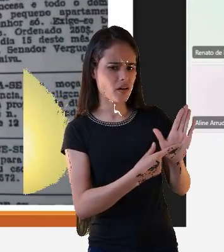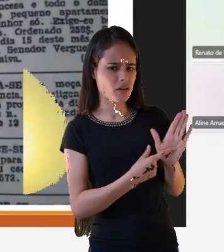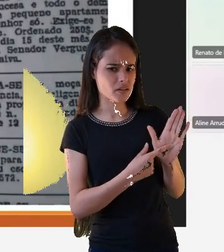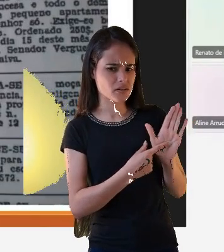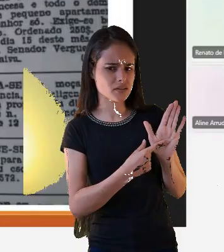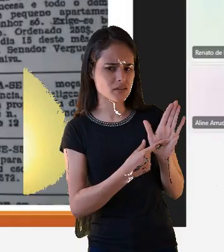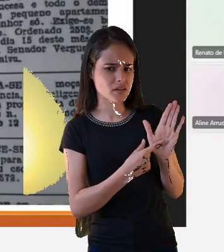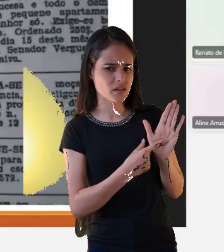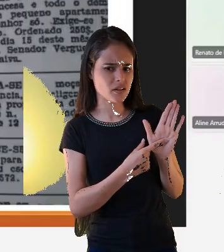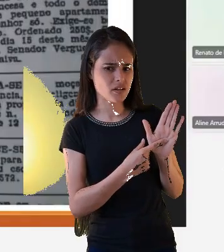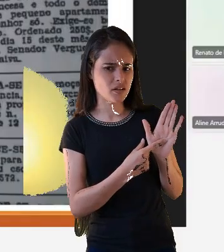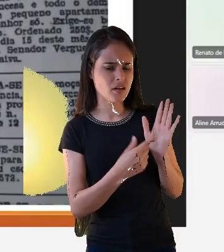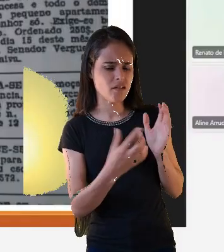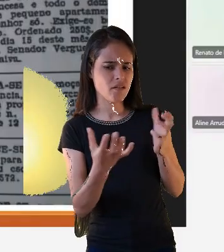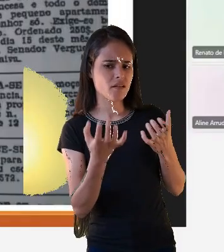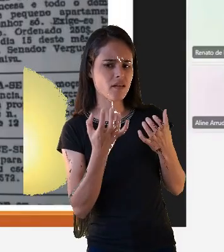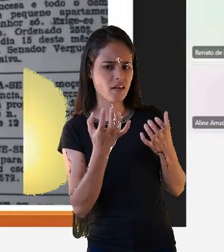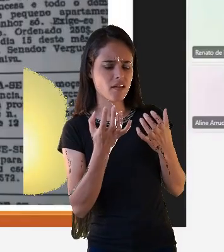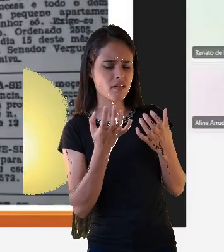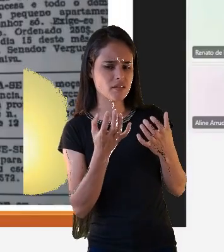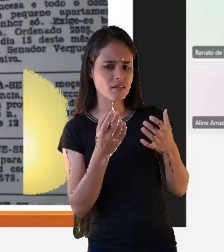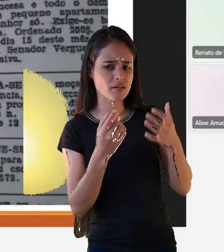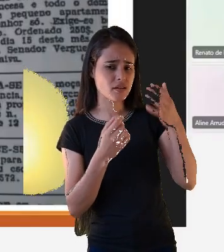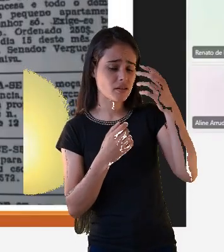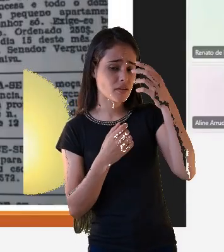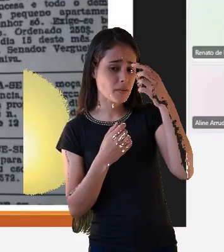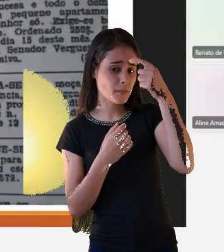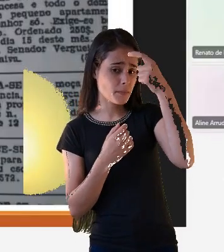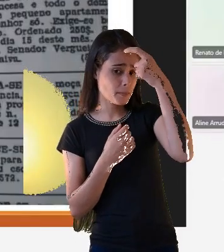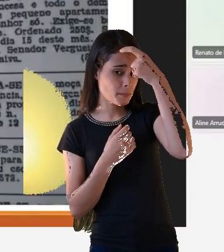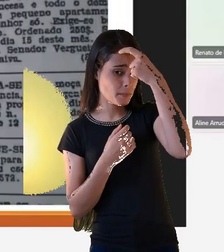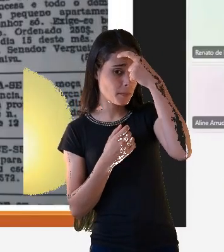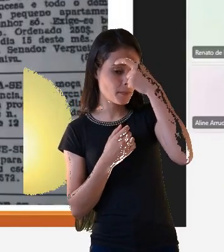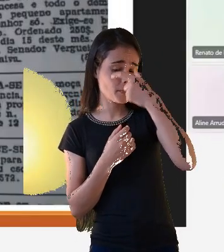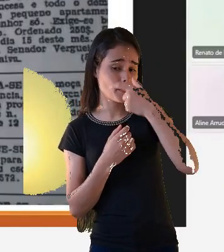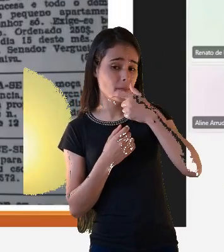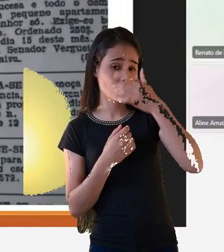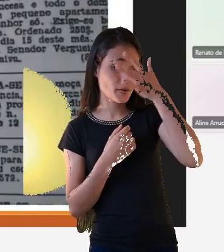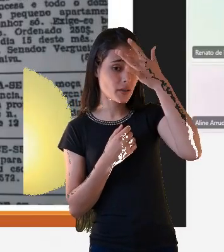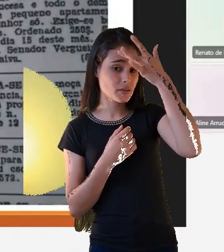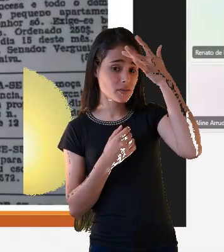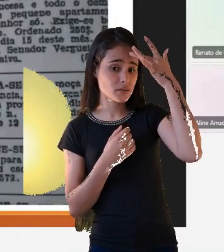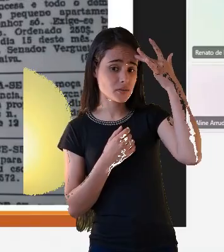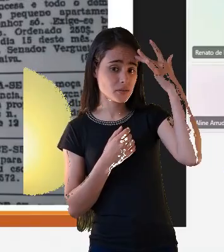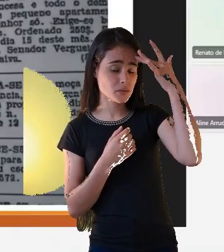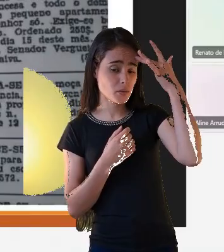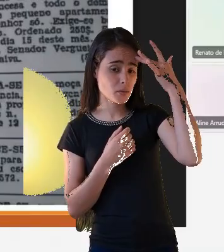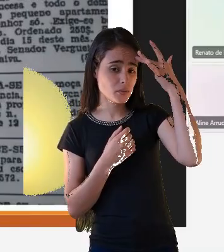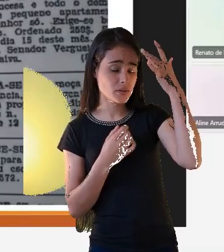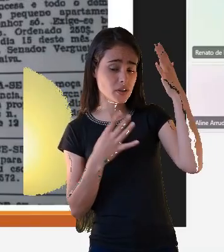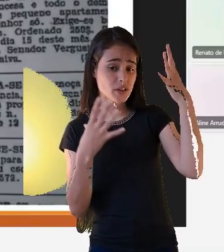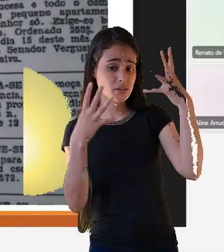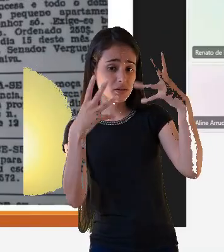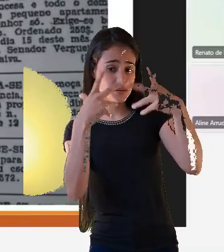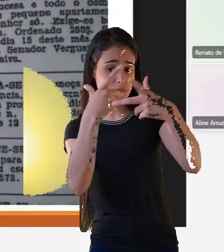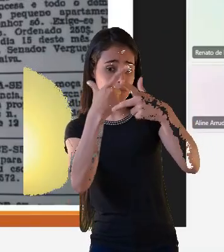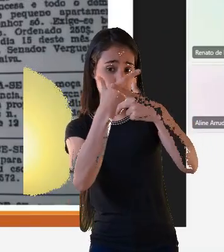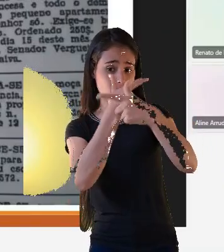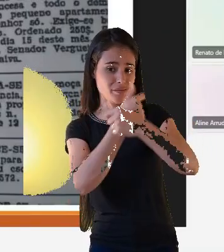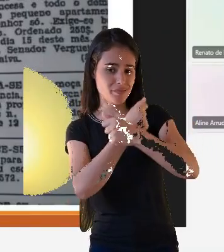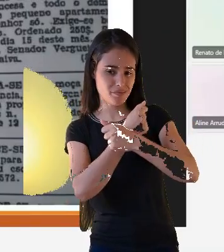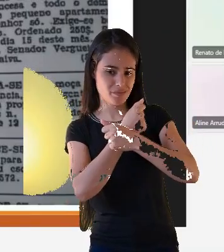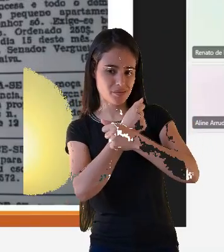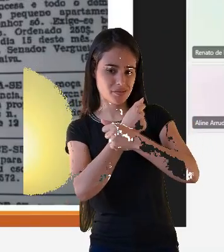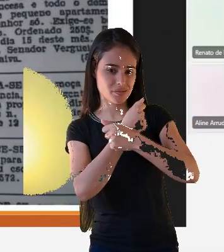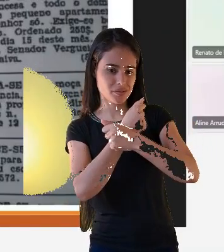expressão semelhante, é uma expressão de racista mesmo, né? Que está dizendo aqui boa aparência, eu estou dizendo o quê? Que eu